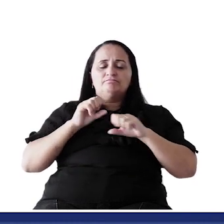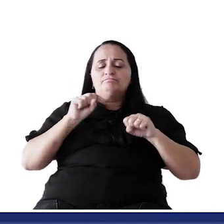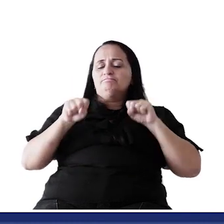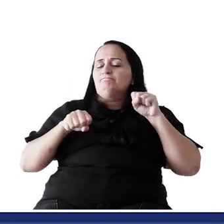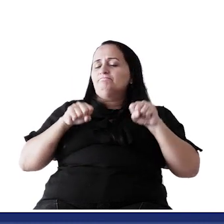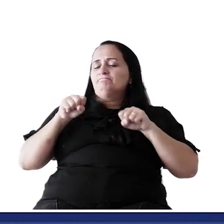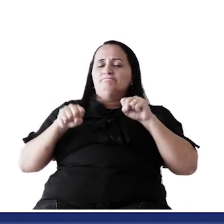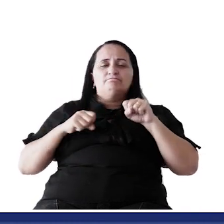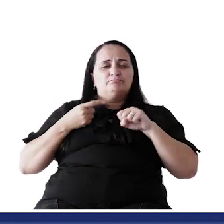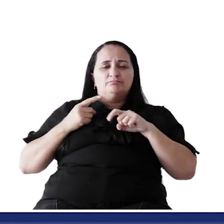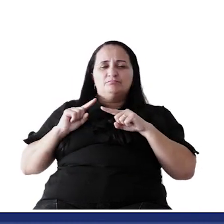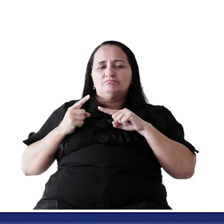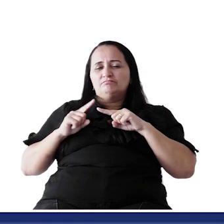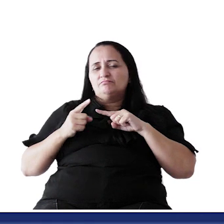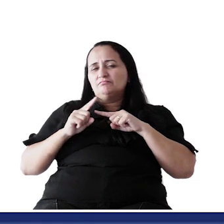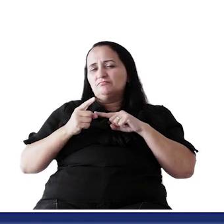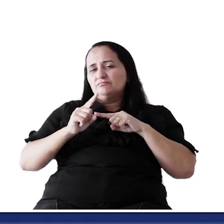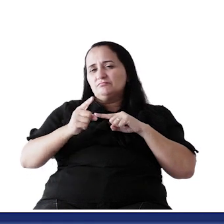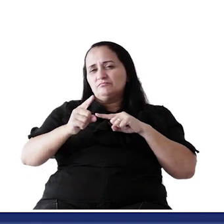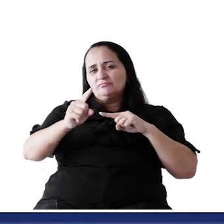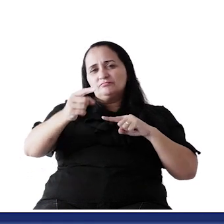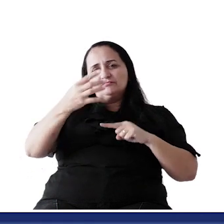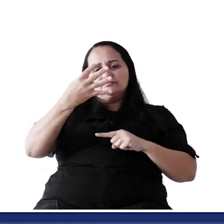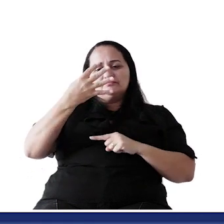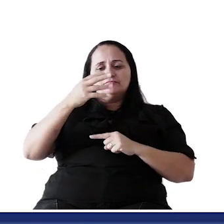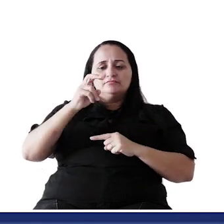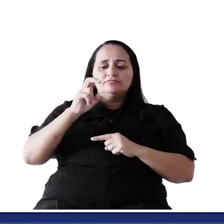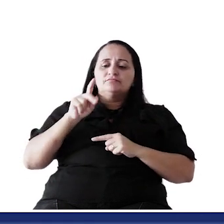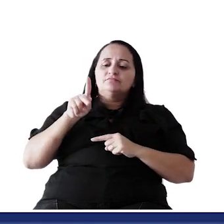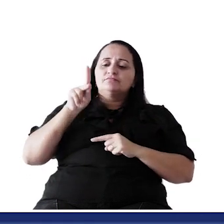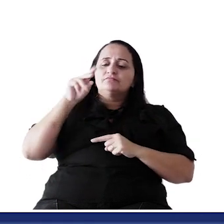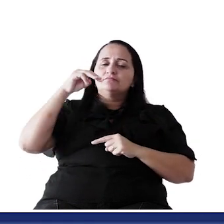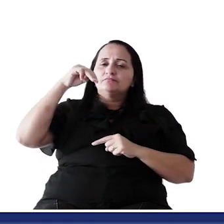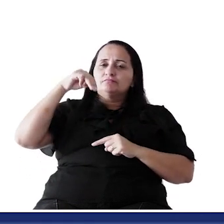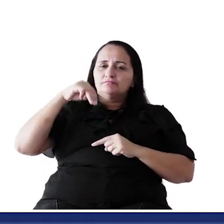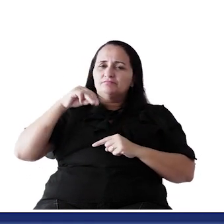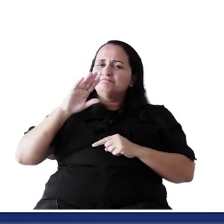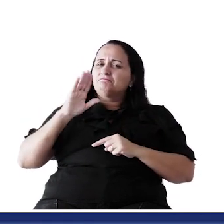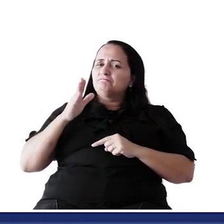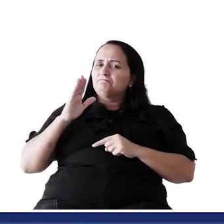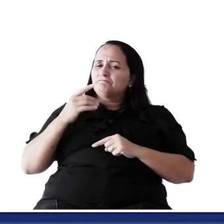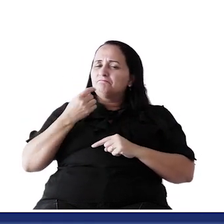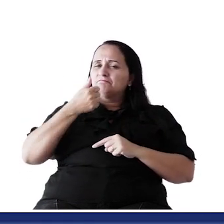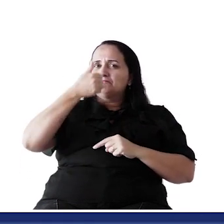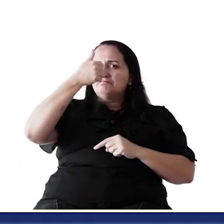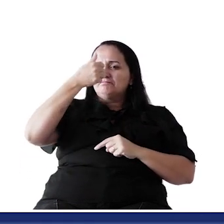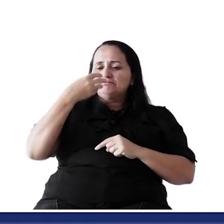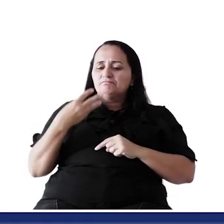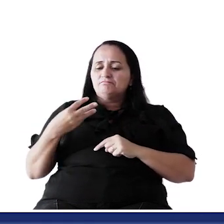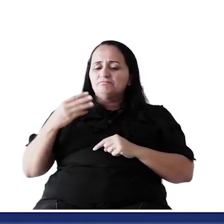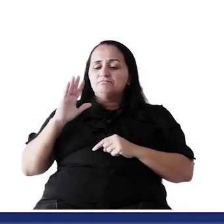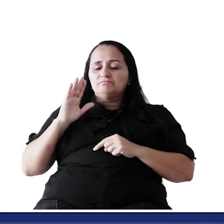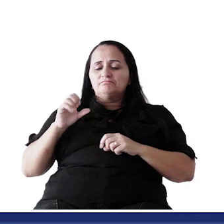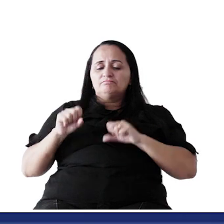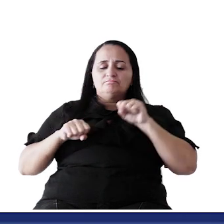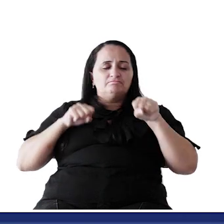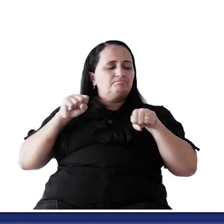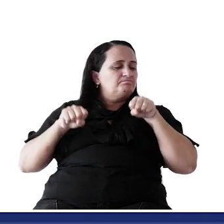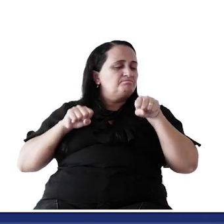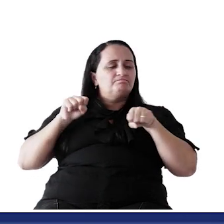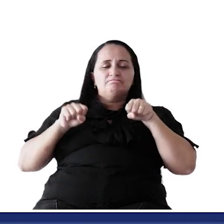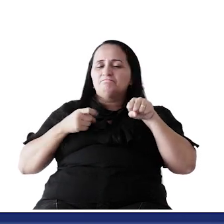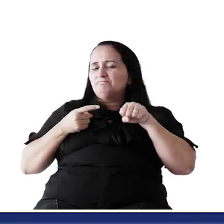percurso total da prova é de 45 quilômetros. Ele já percorreu 1/3 deste percurso.